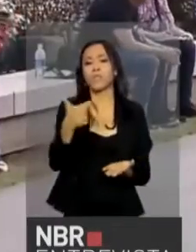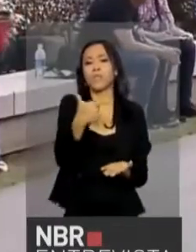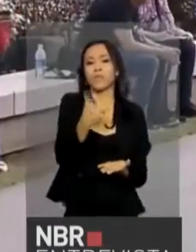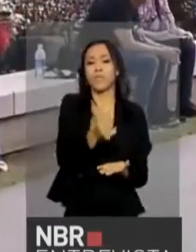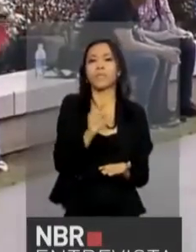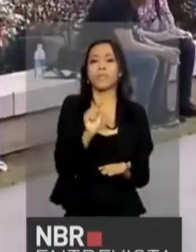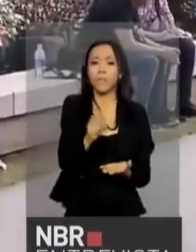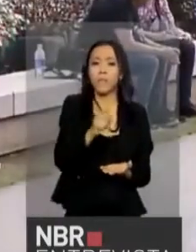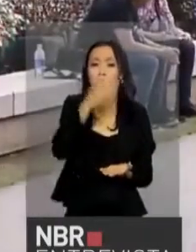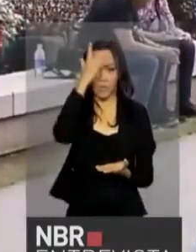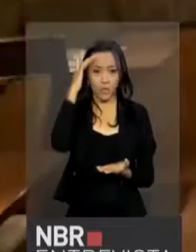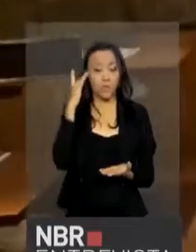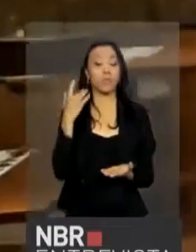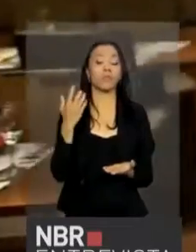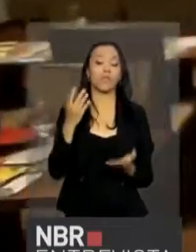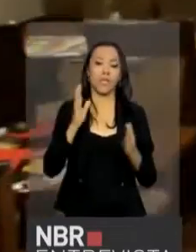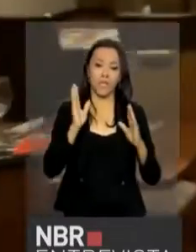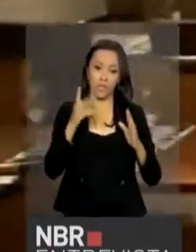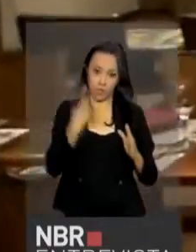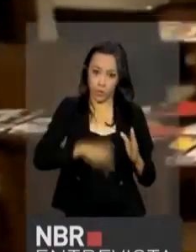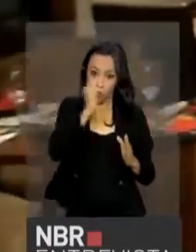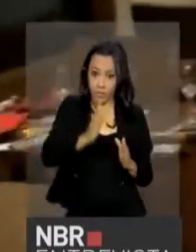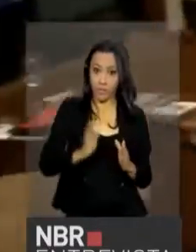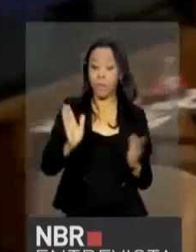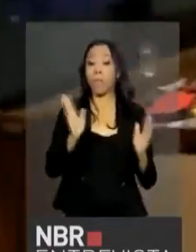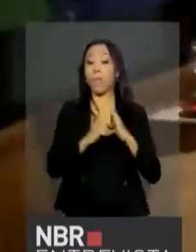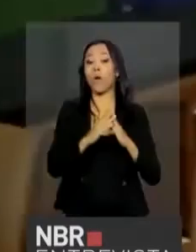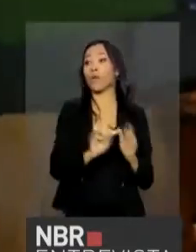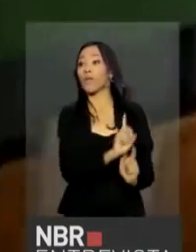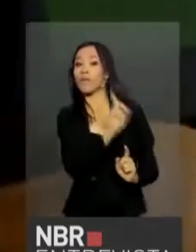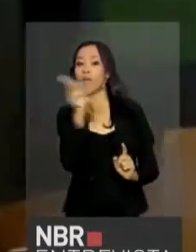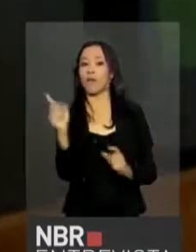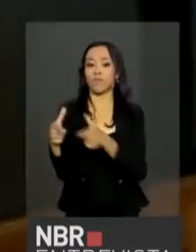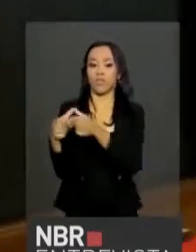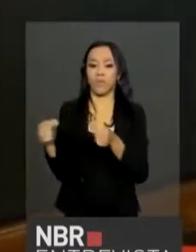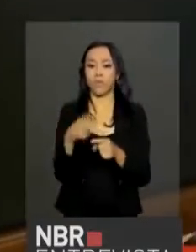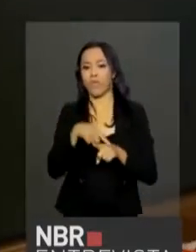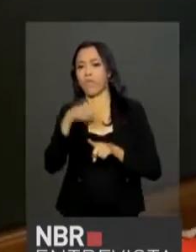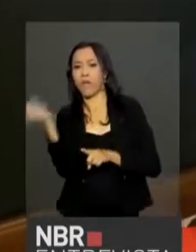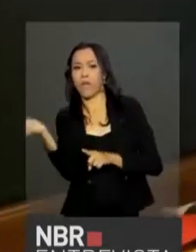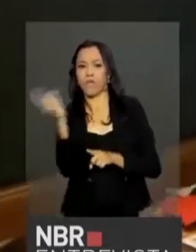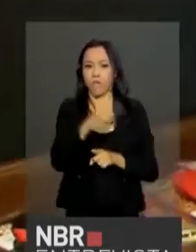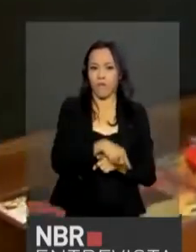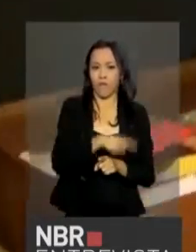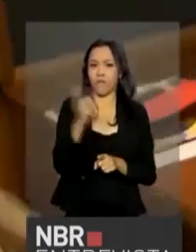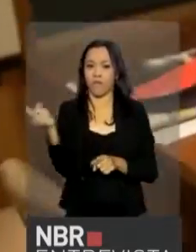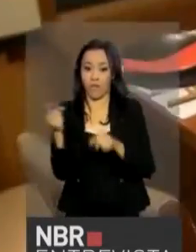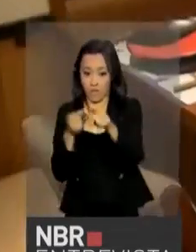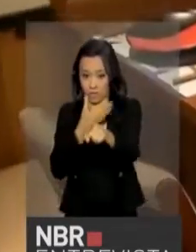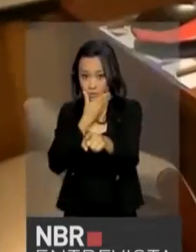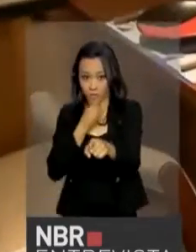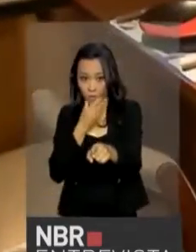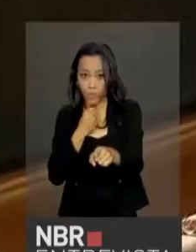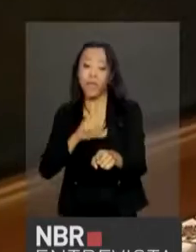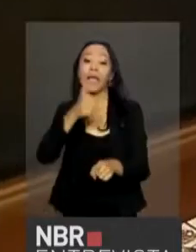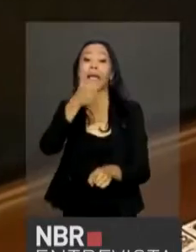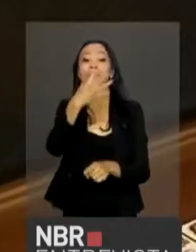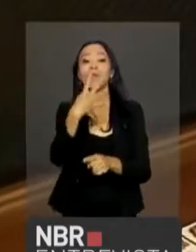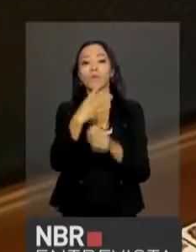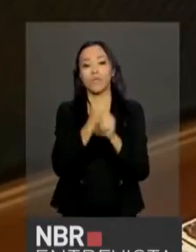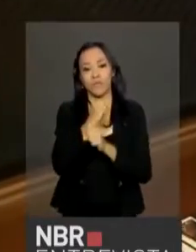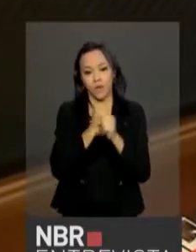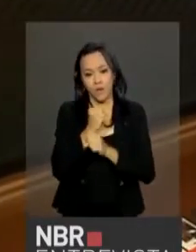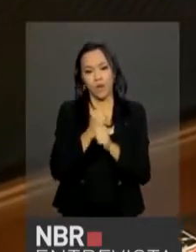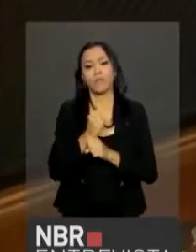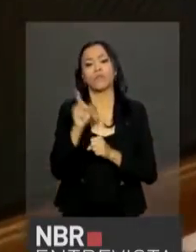brasileiros no japão pessoas como o andré que entre idas e vindas mora no país há 14 anos e formou